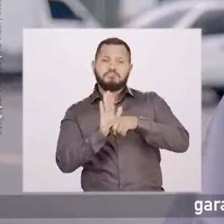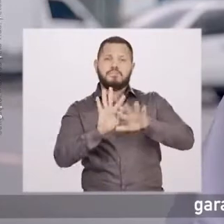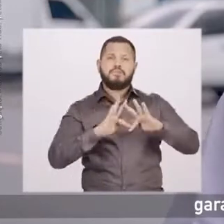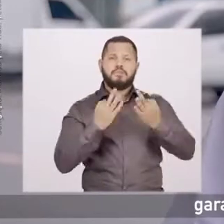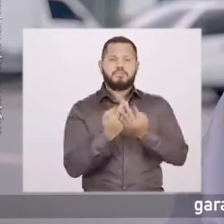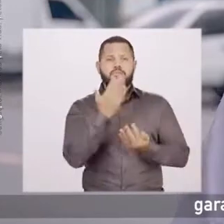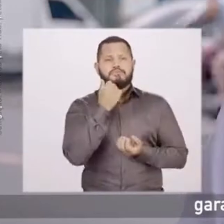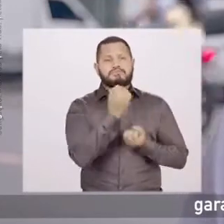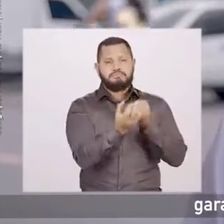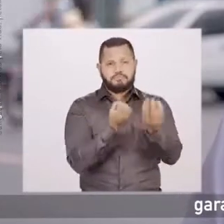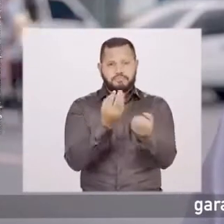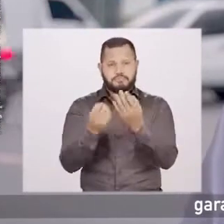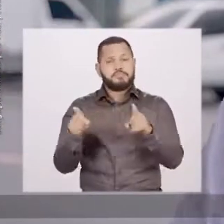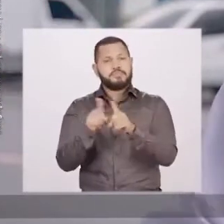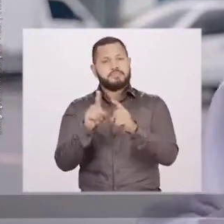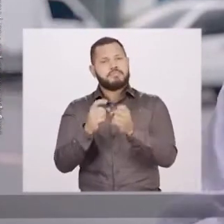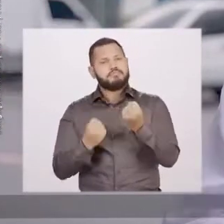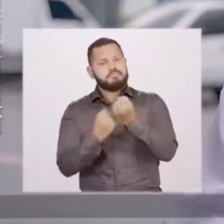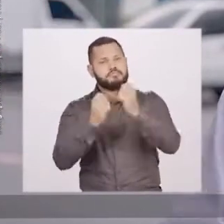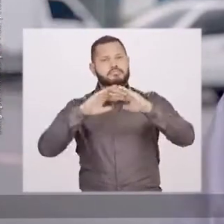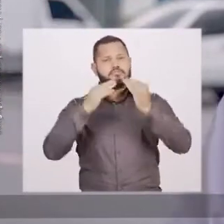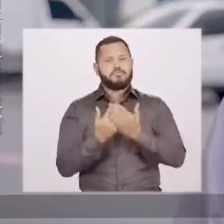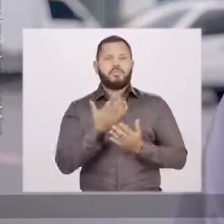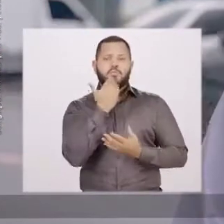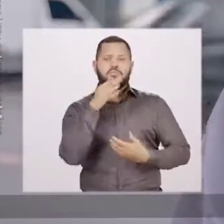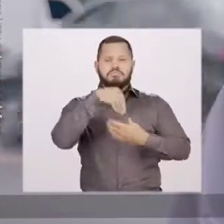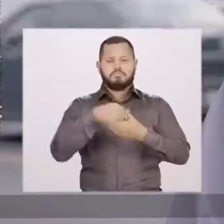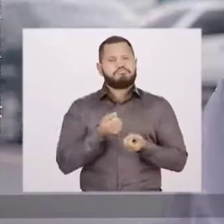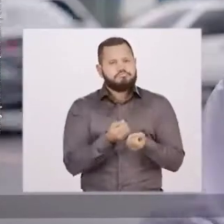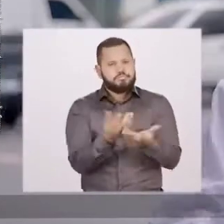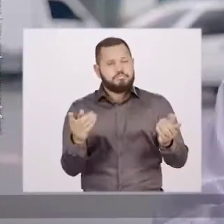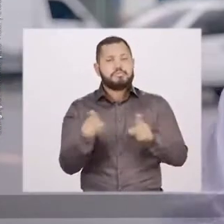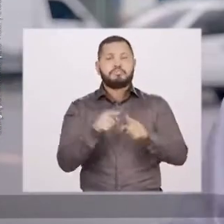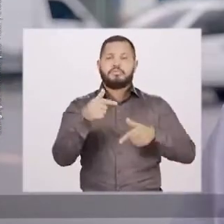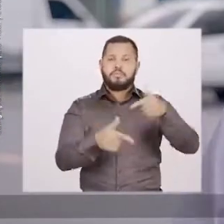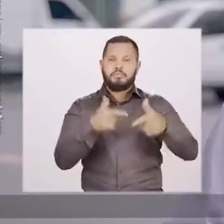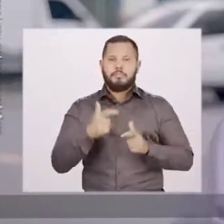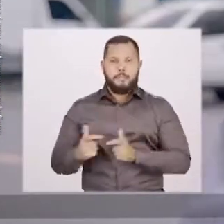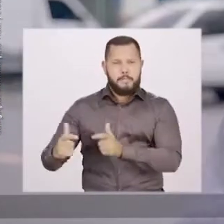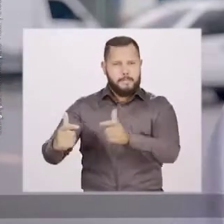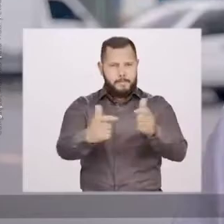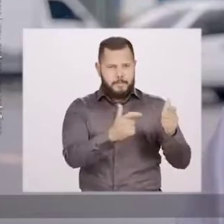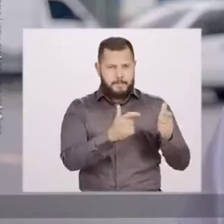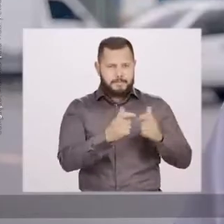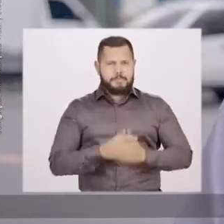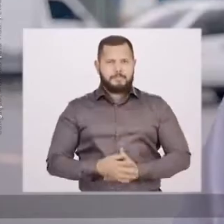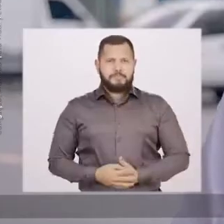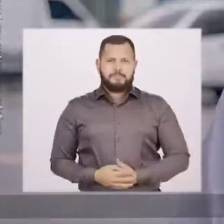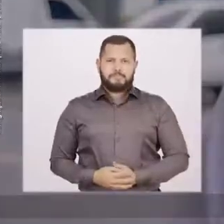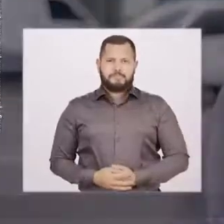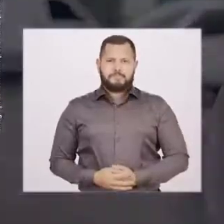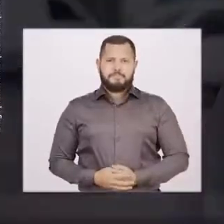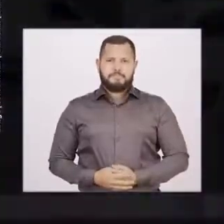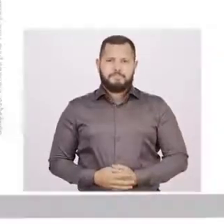para as famílias que mais precisam, reforçar a merenda escolar, promover trabalho e renda nos